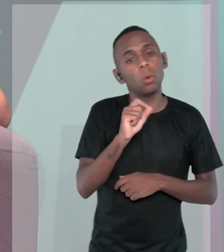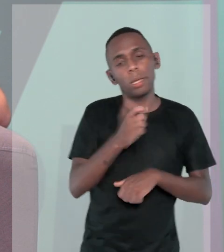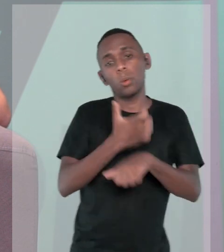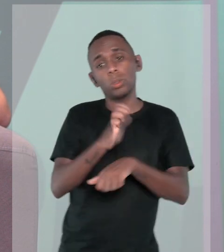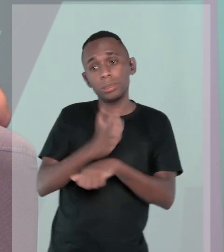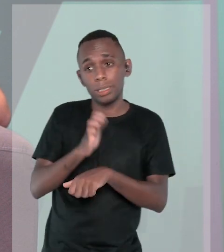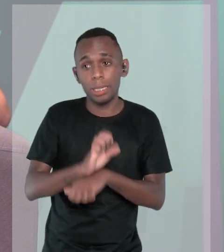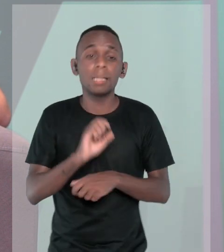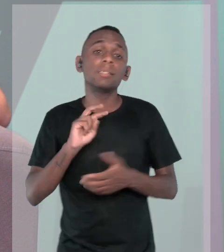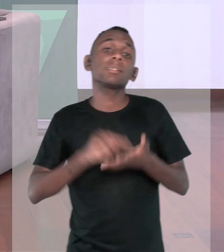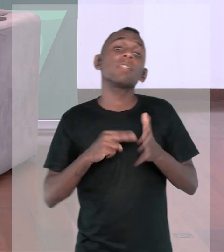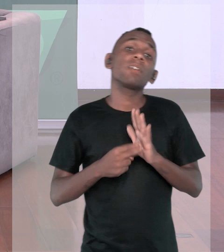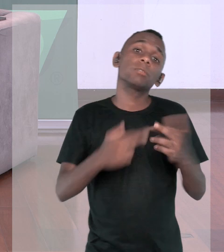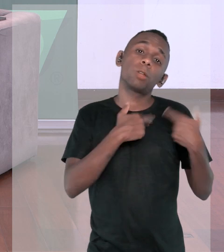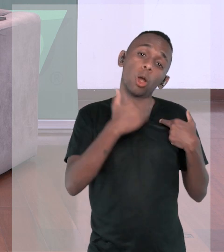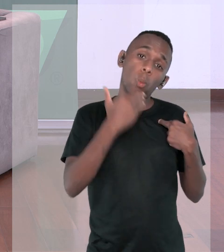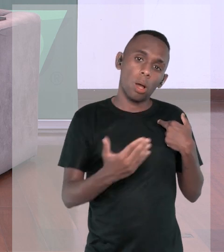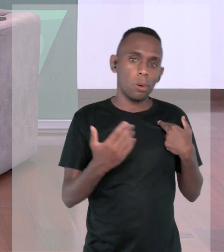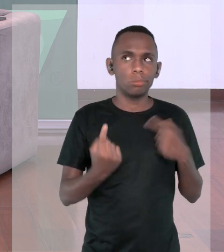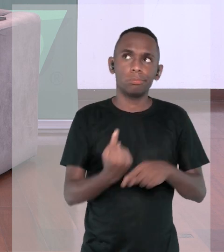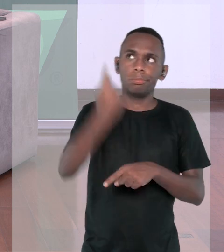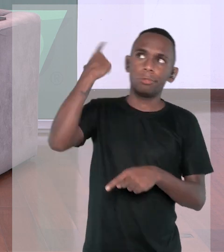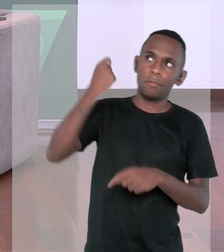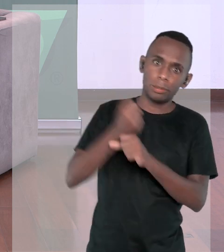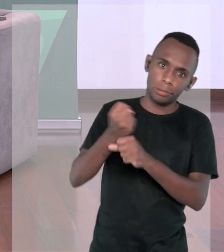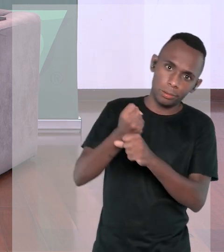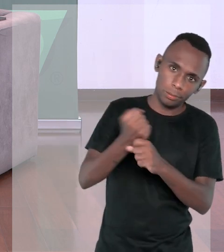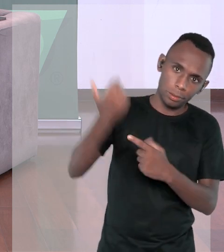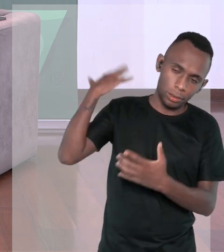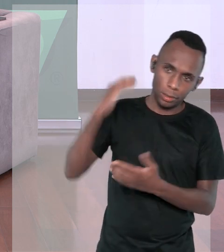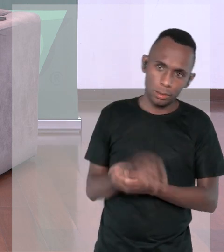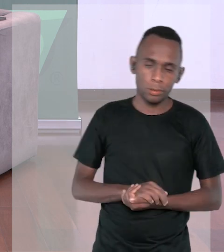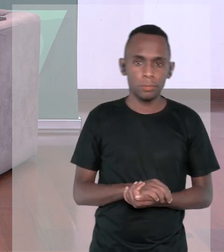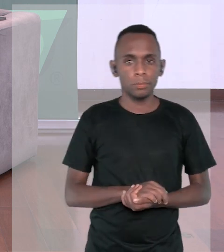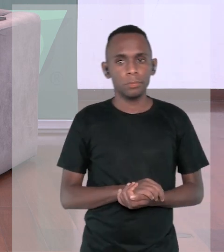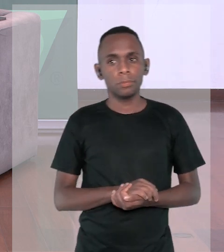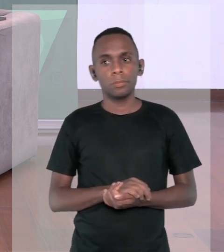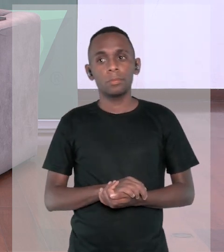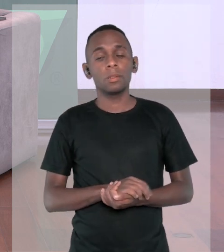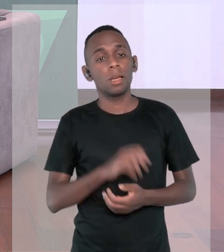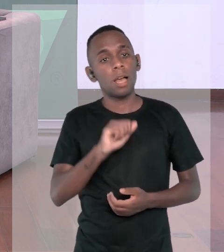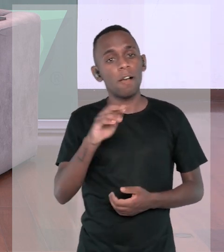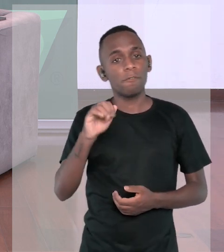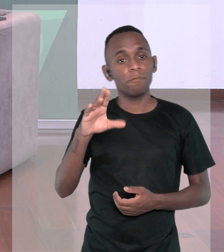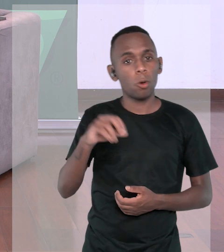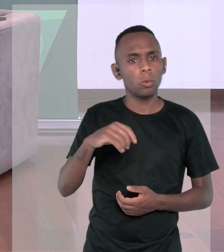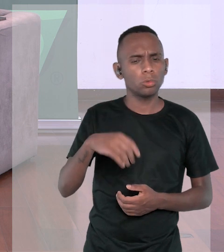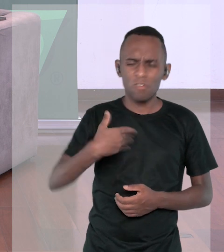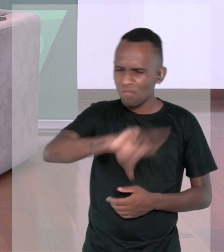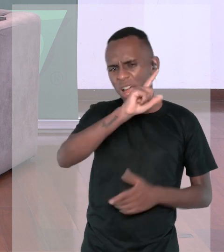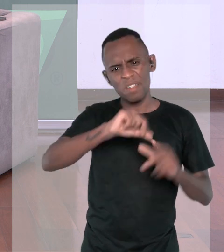estagiário serve para quê? 20 anos atrás, né, Rai? A Rai e o Afonso falavam assim, bota ele para